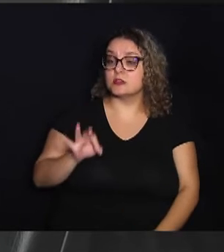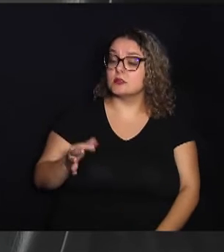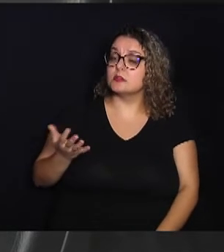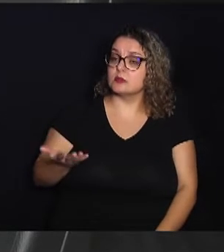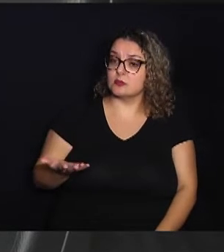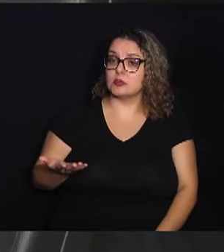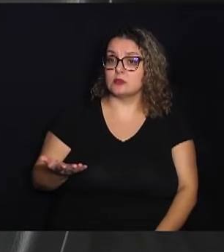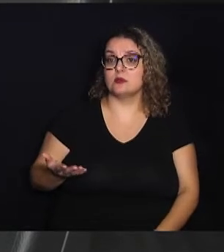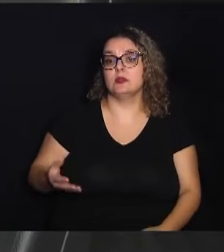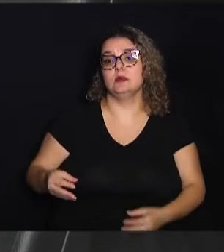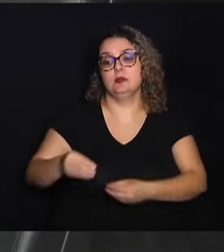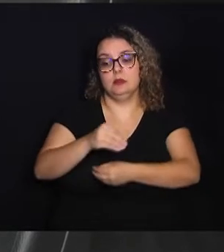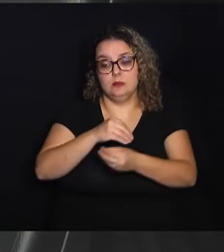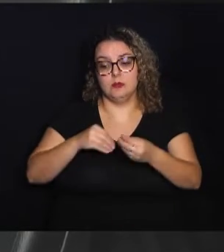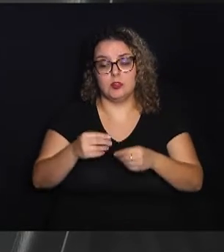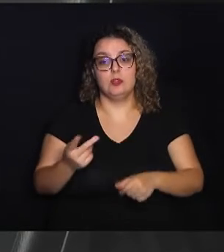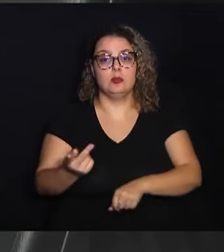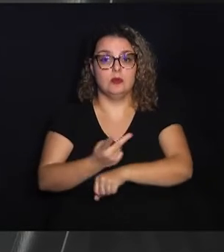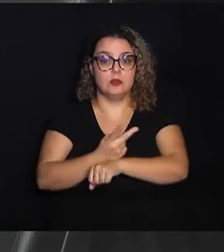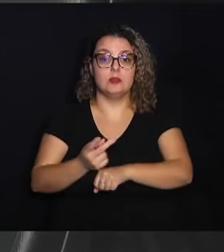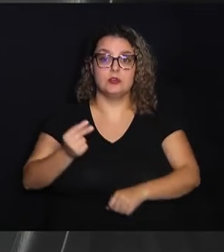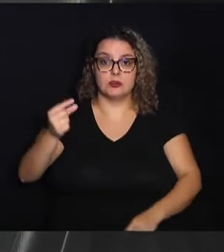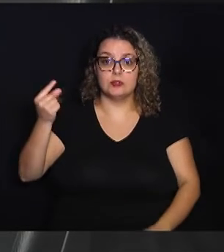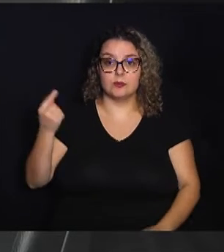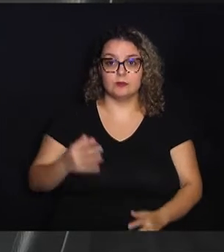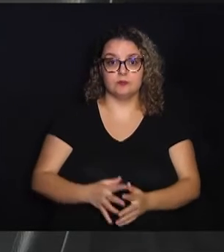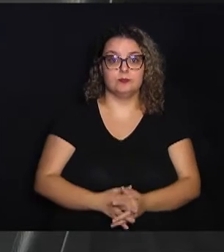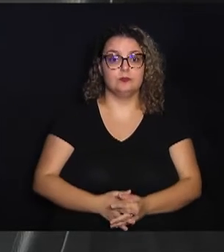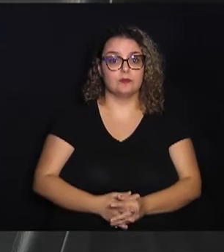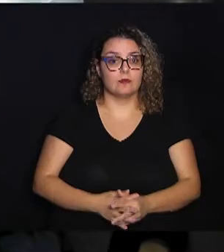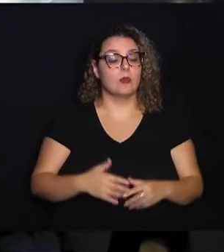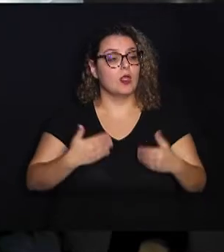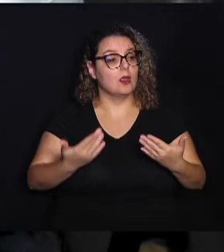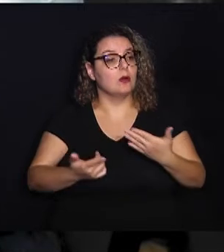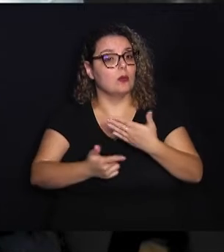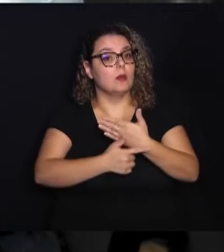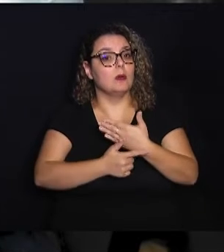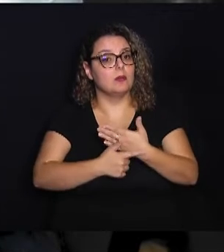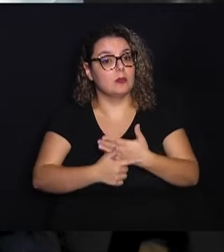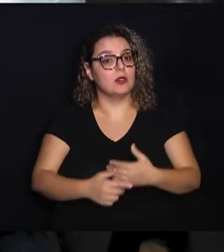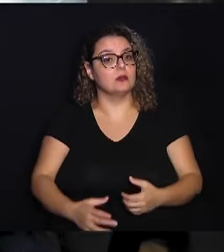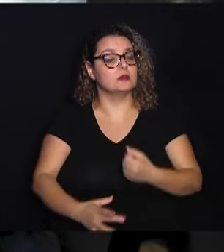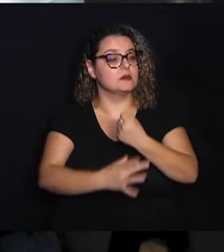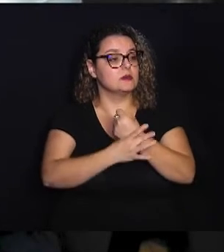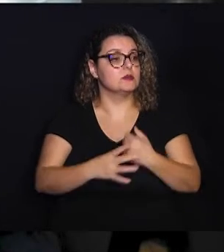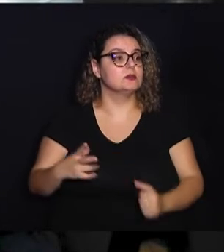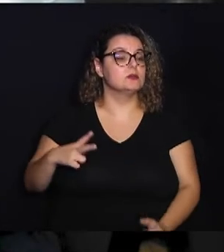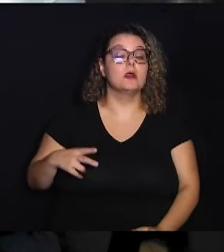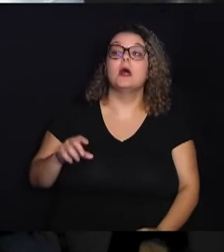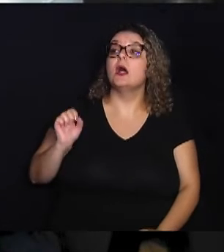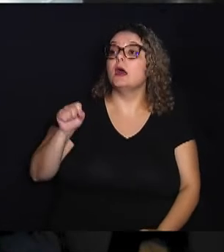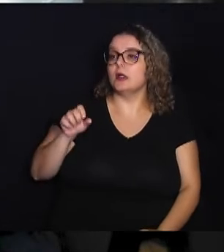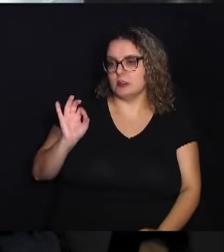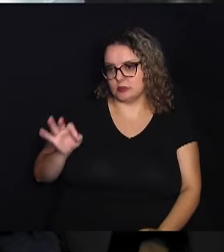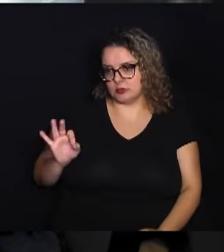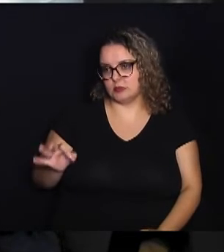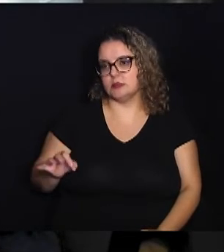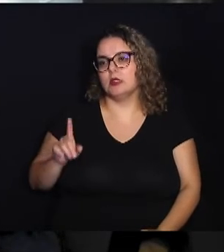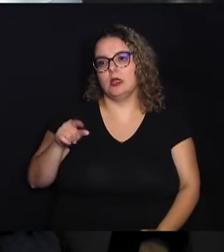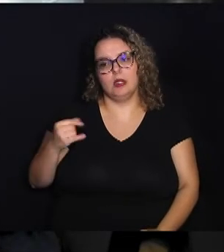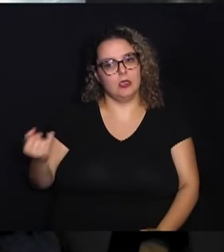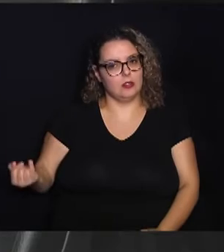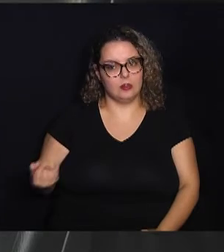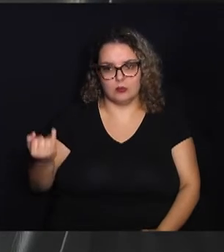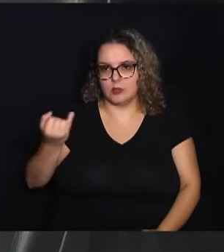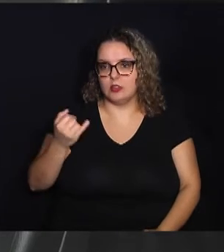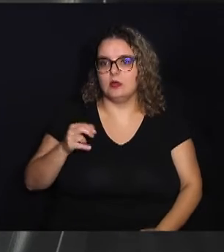essa integração que a gente está buscando de muito tempo. E qual é o papel da segurança privada nesse contexto? Sim, a segurança privada é fundamental.